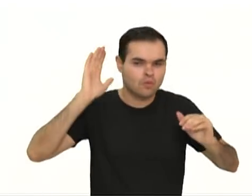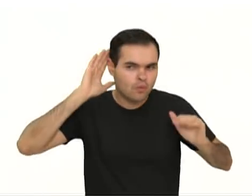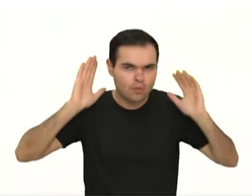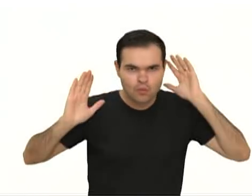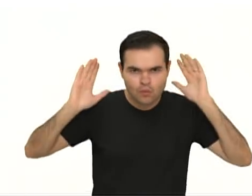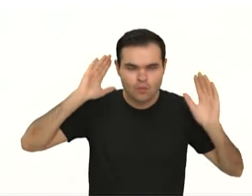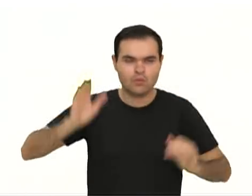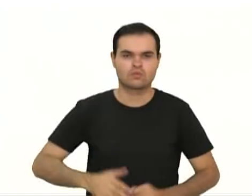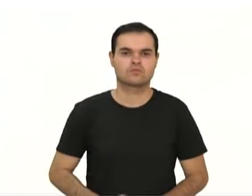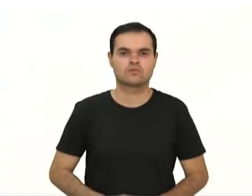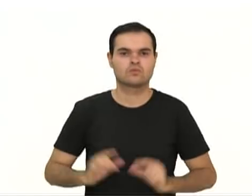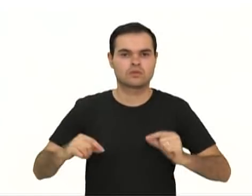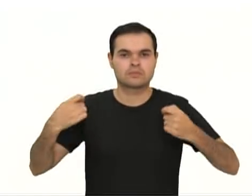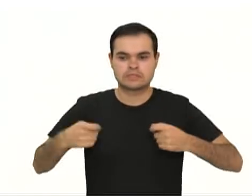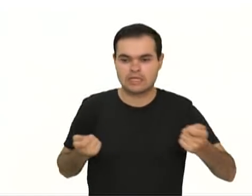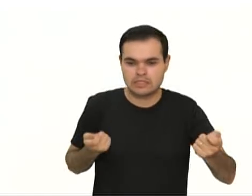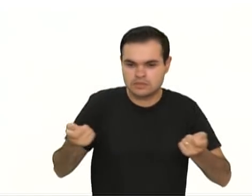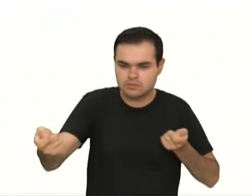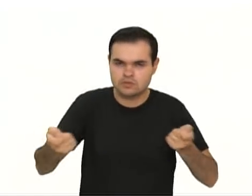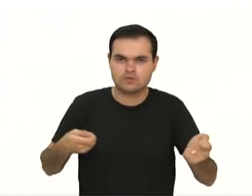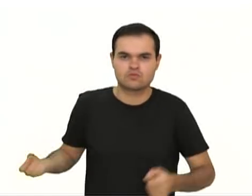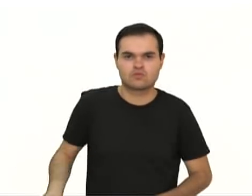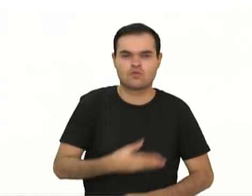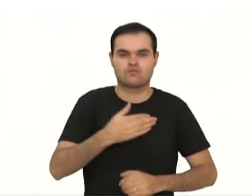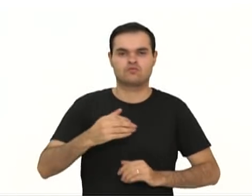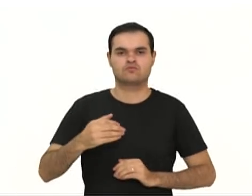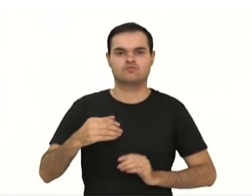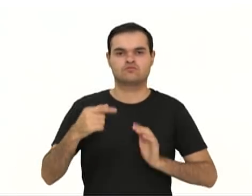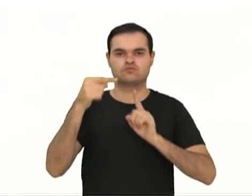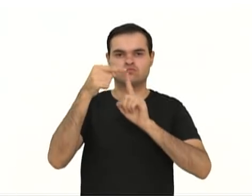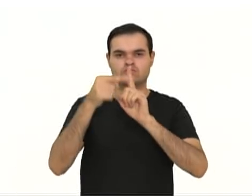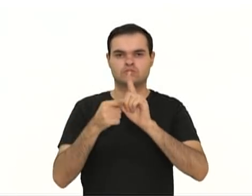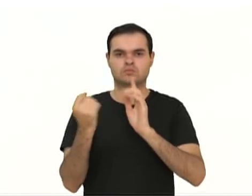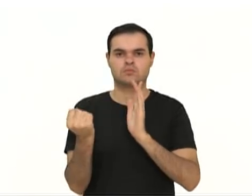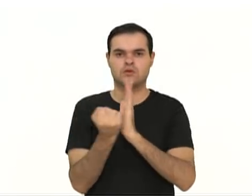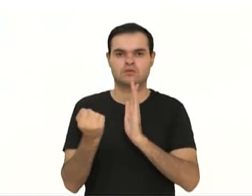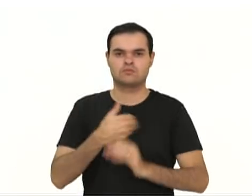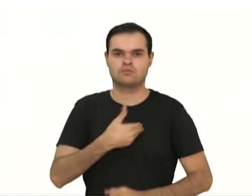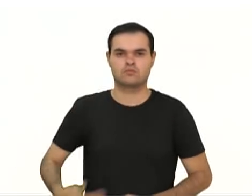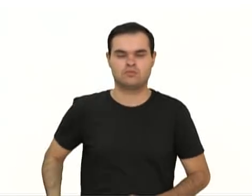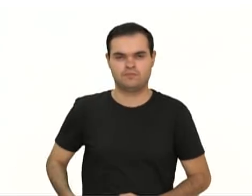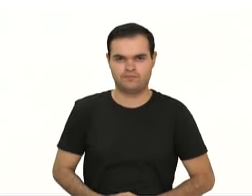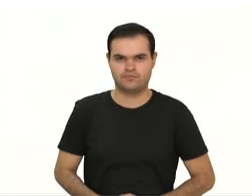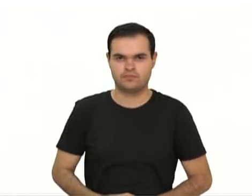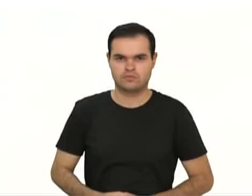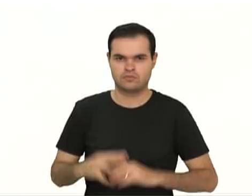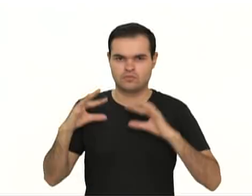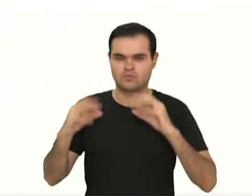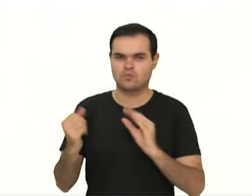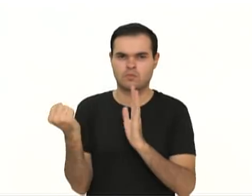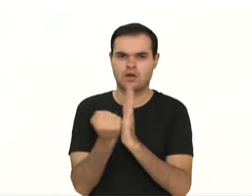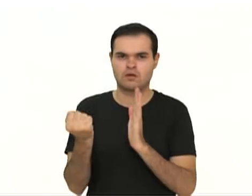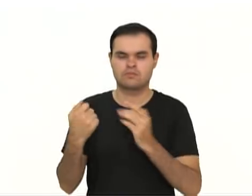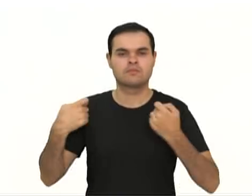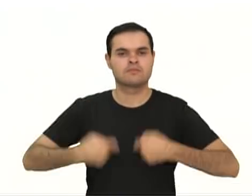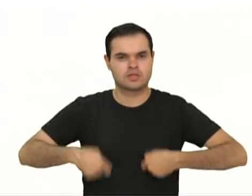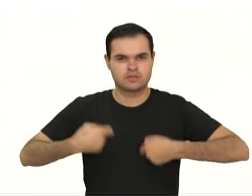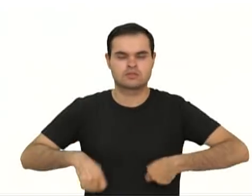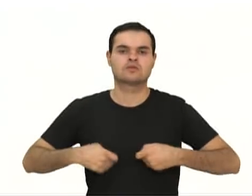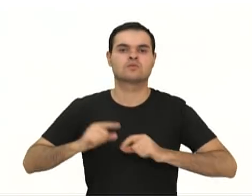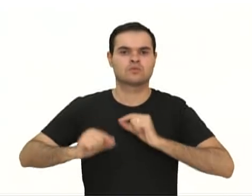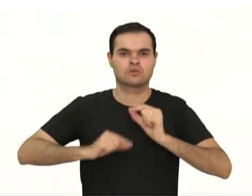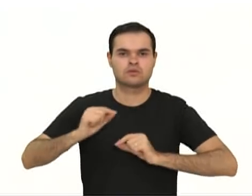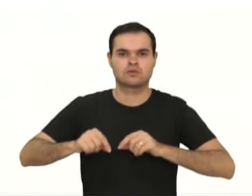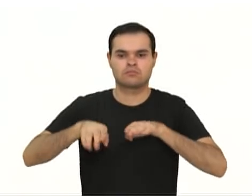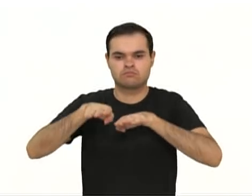que resta é administrar esse novo tipo de patrimônio público. Como todo patrimônio, ele precisa ser estável